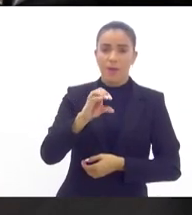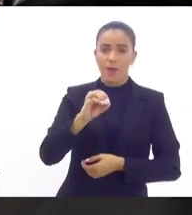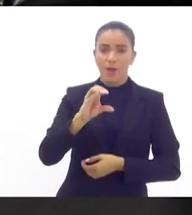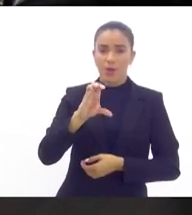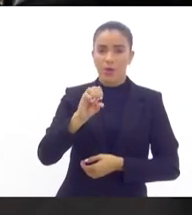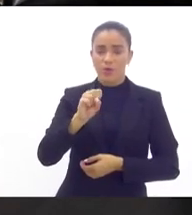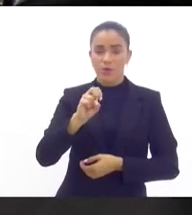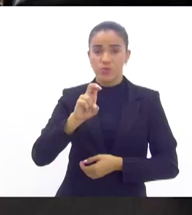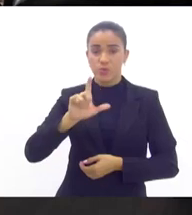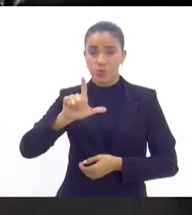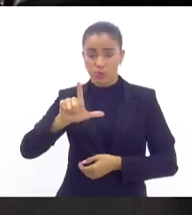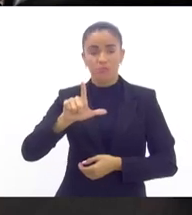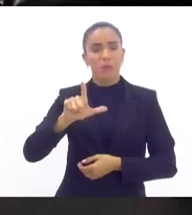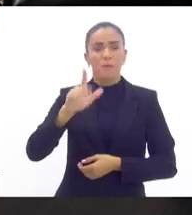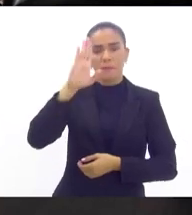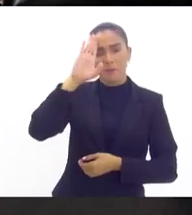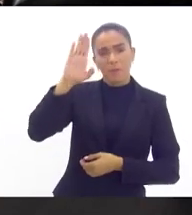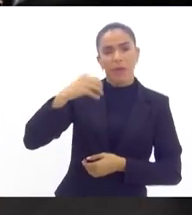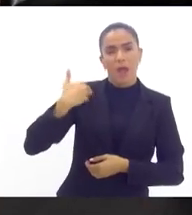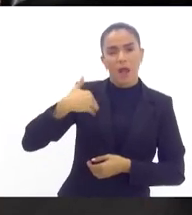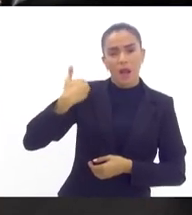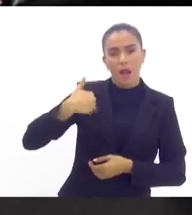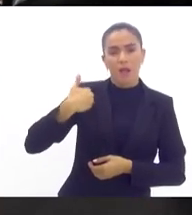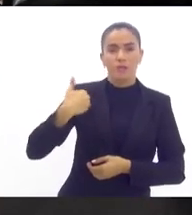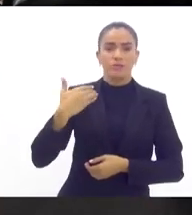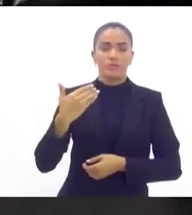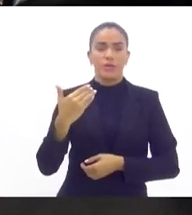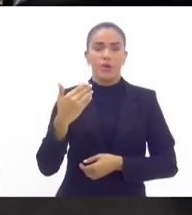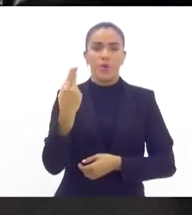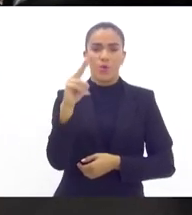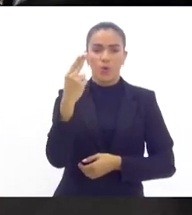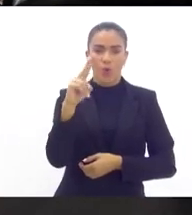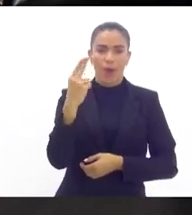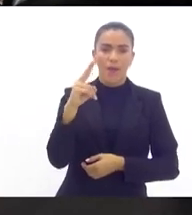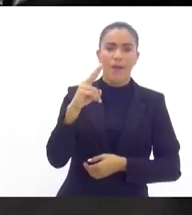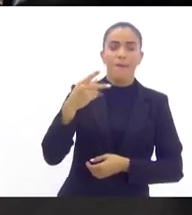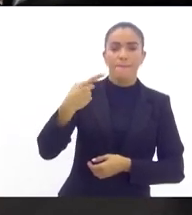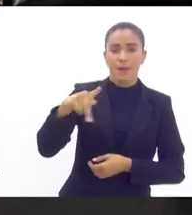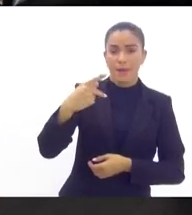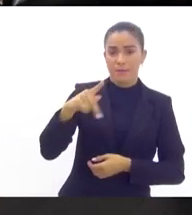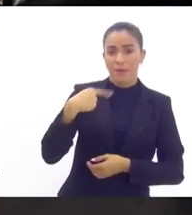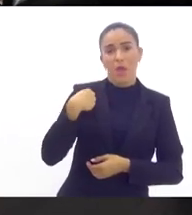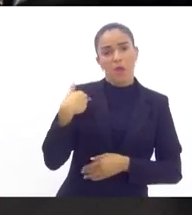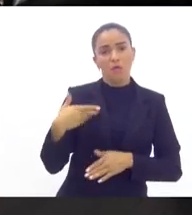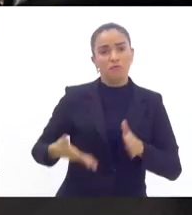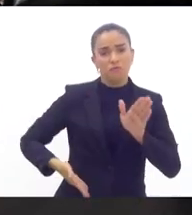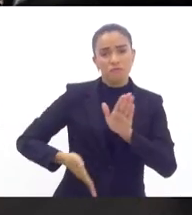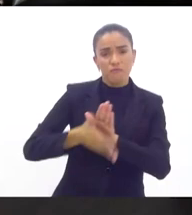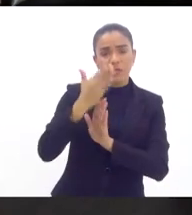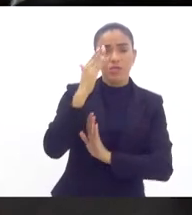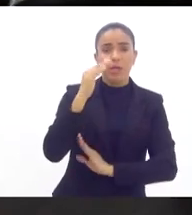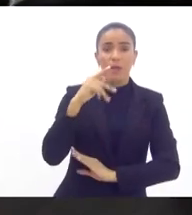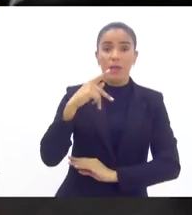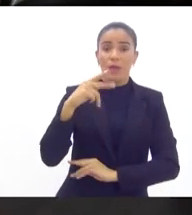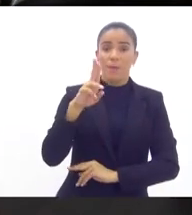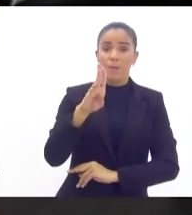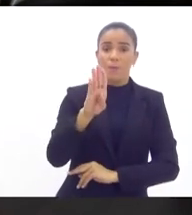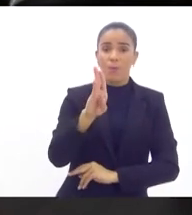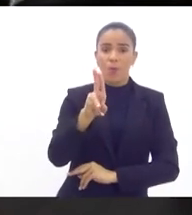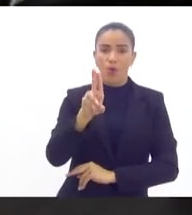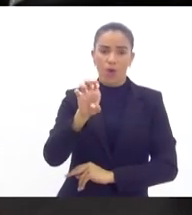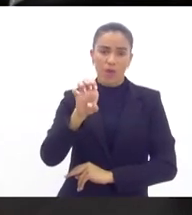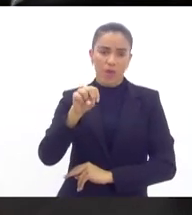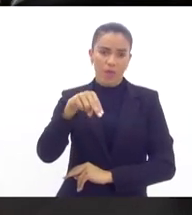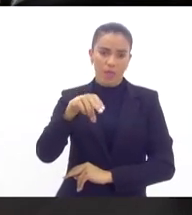países do bloco Sobretudo com a Argentina com o Uruguai com Paraguai tive recentemente na cidade de Buenos Aires é uma cidade que está